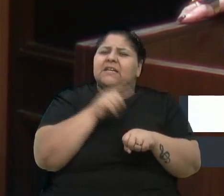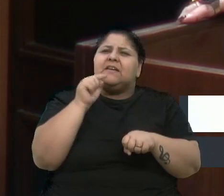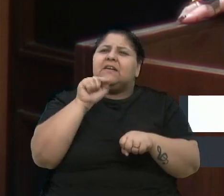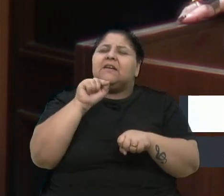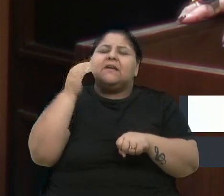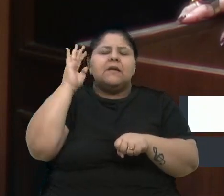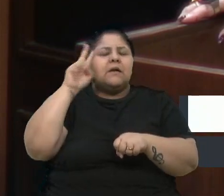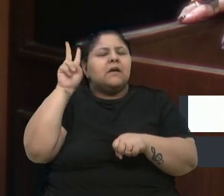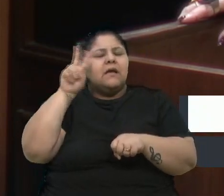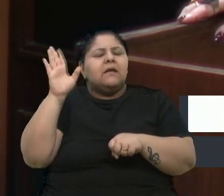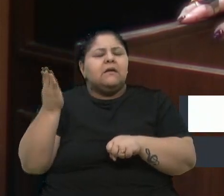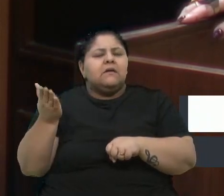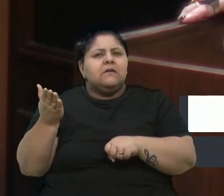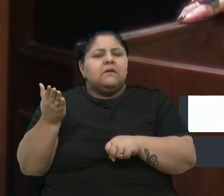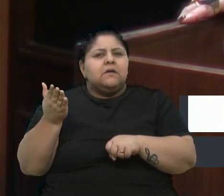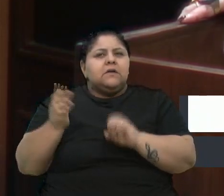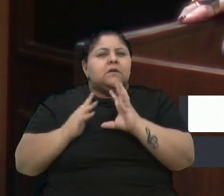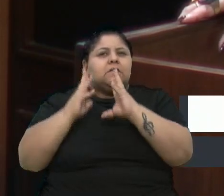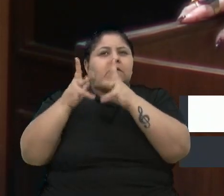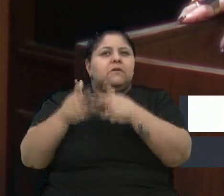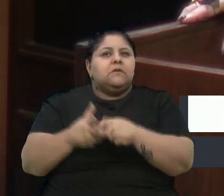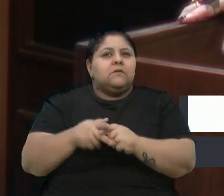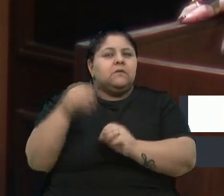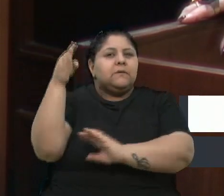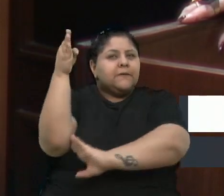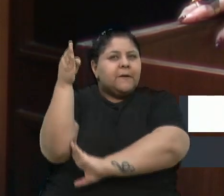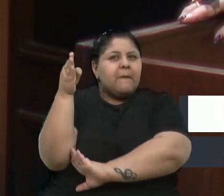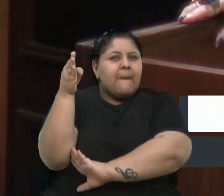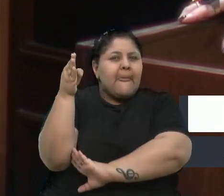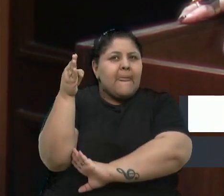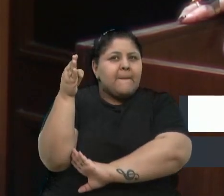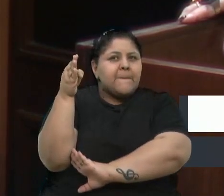quando o hotel